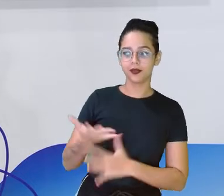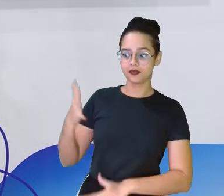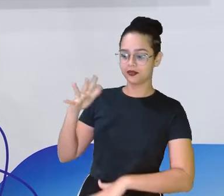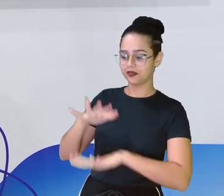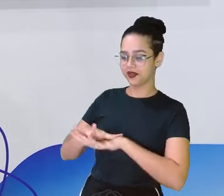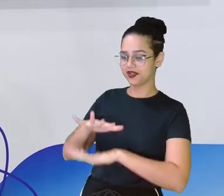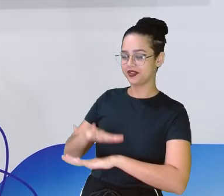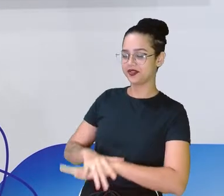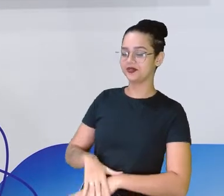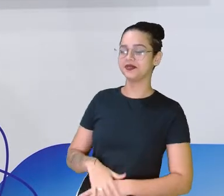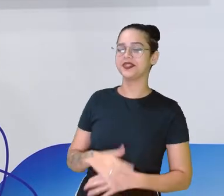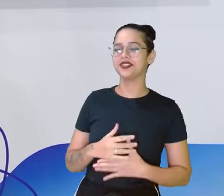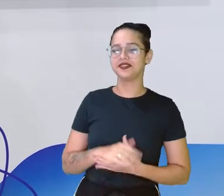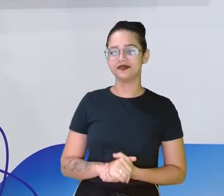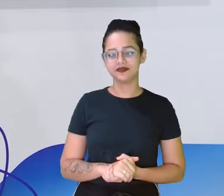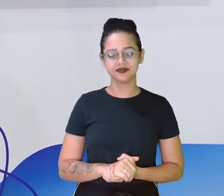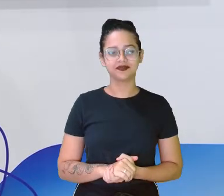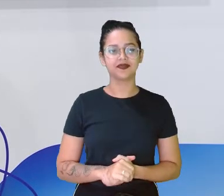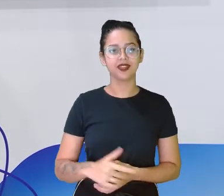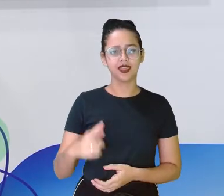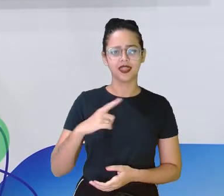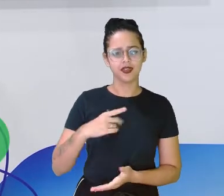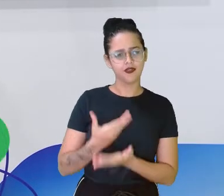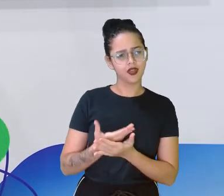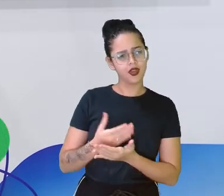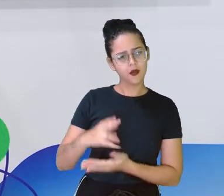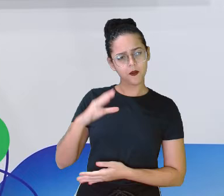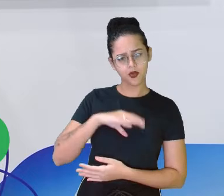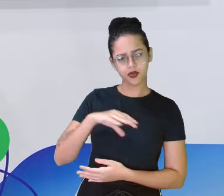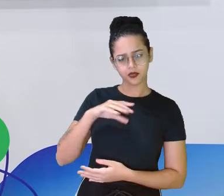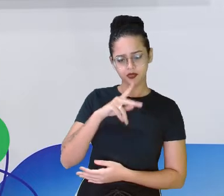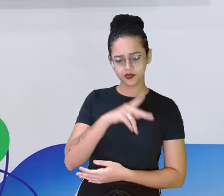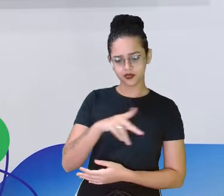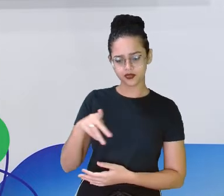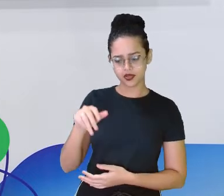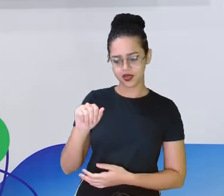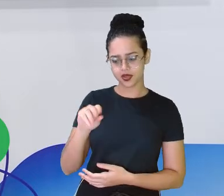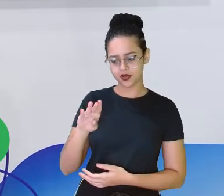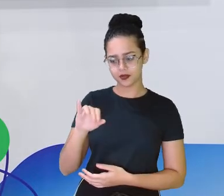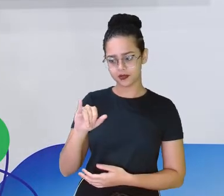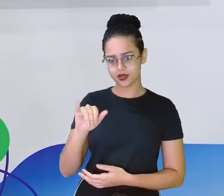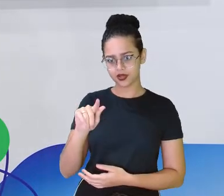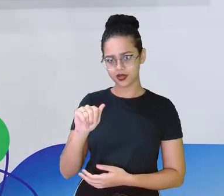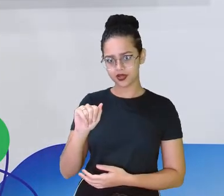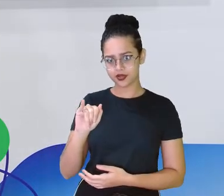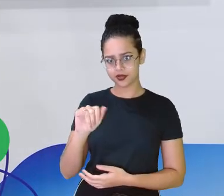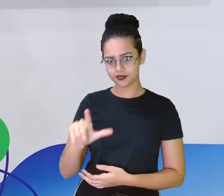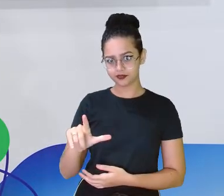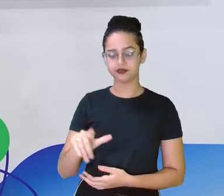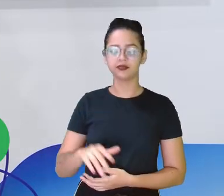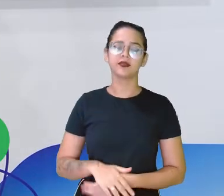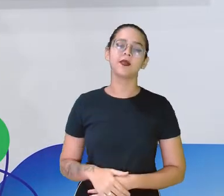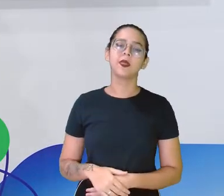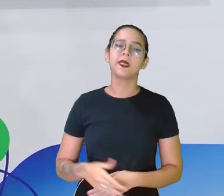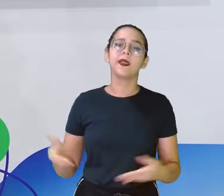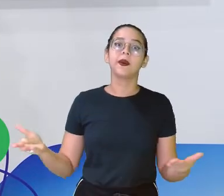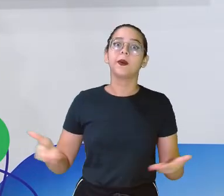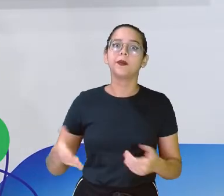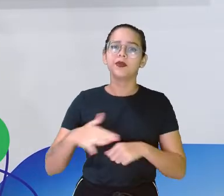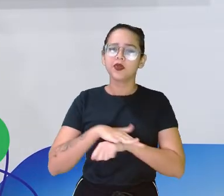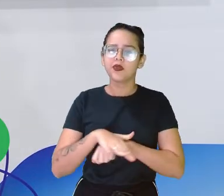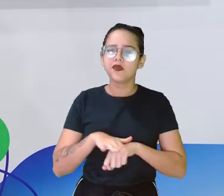matemática. Tiveram aula de língua portuguesa com a professora Abigail, né? Hoje eu estou aqui para conversar